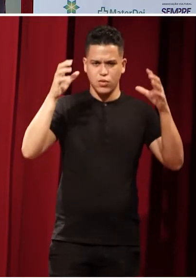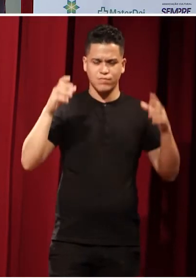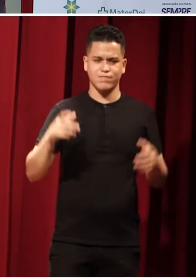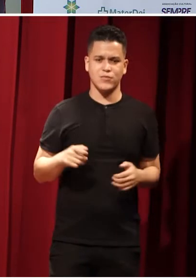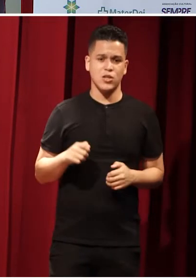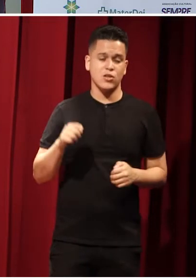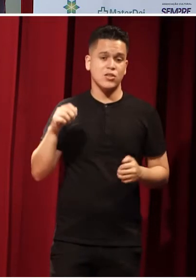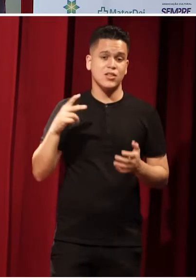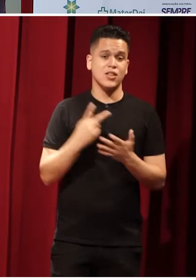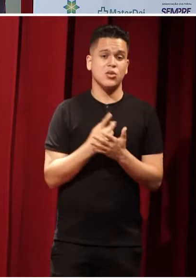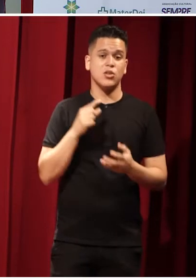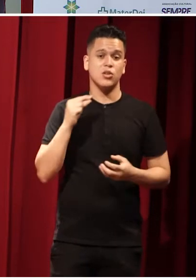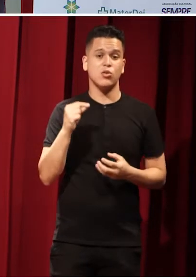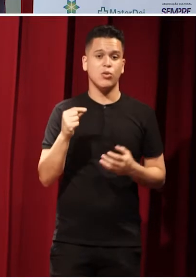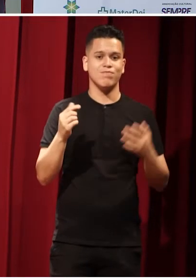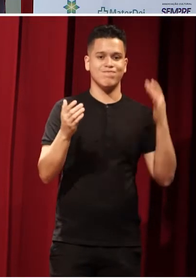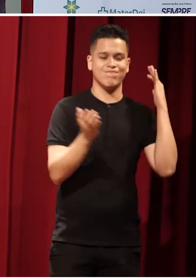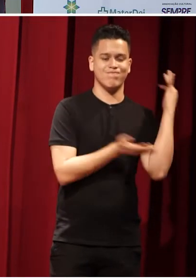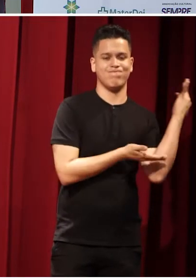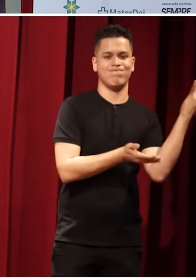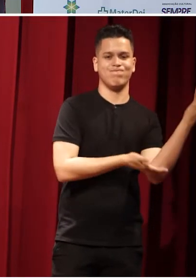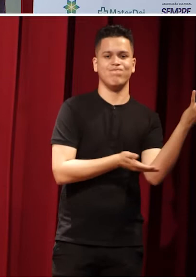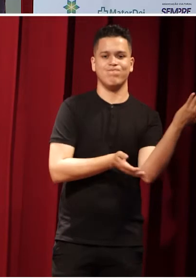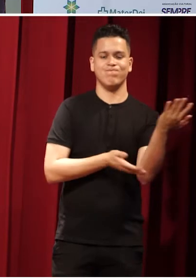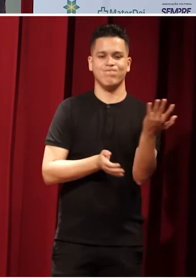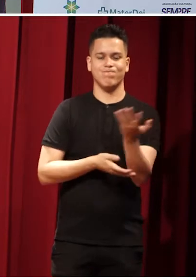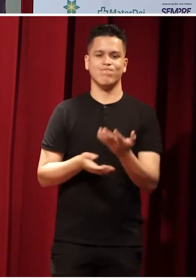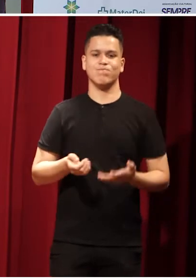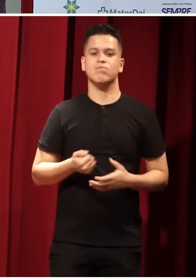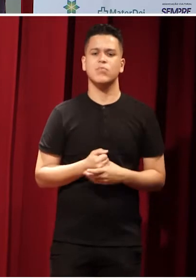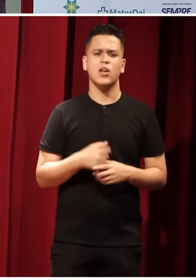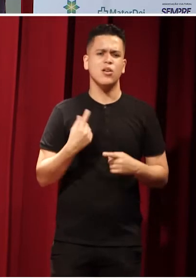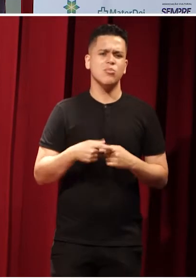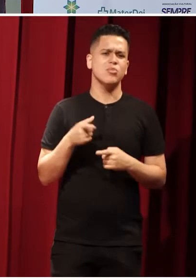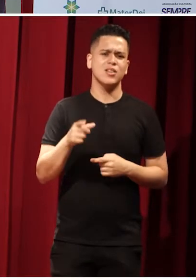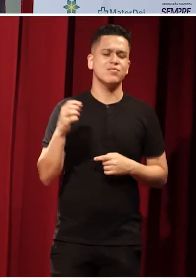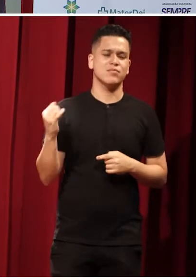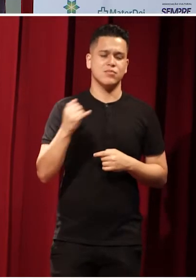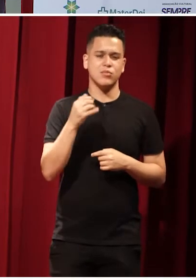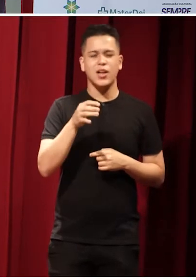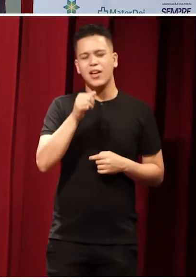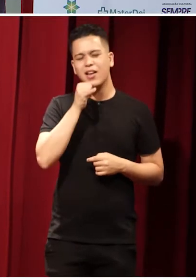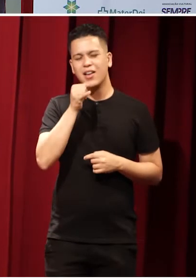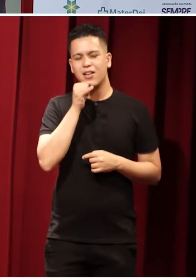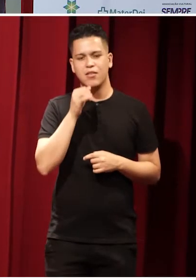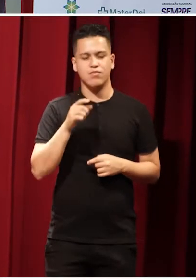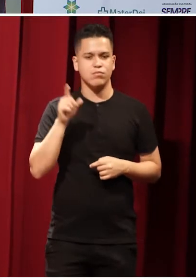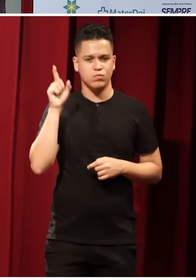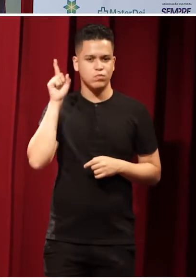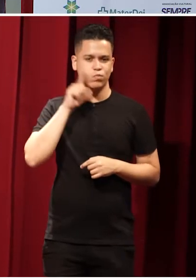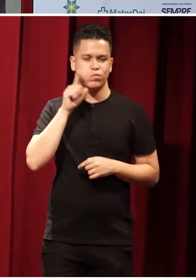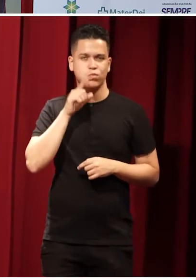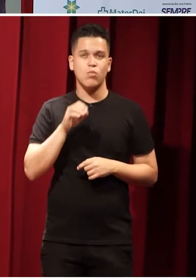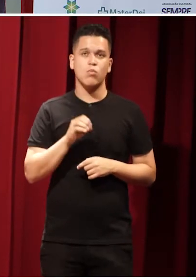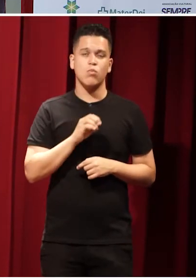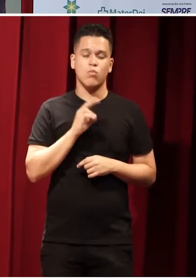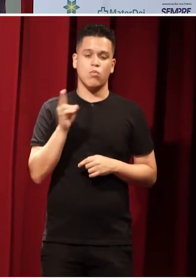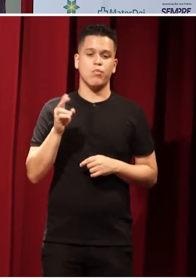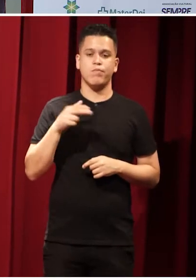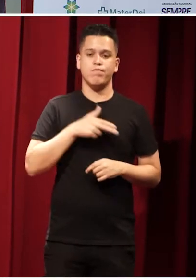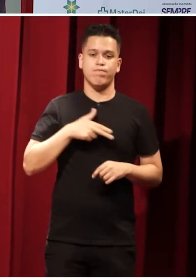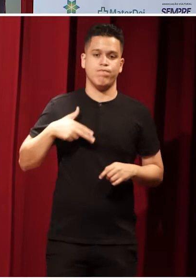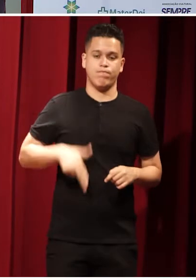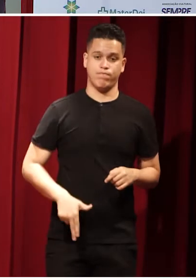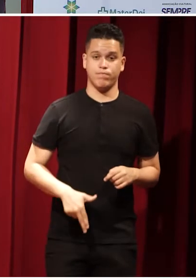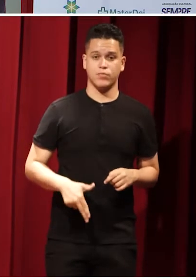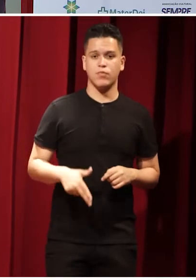desmatamento. Por que isso é importante? Isso é importante porque nos Estados Unidos, por exemplo, ou na China,